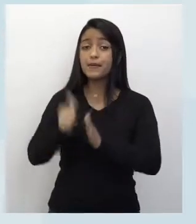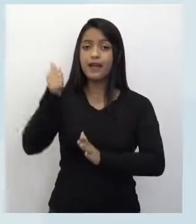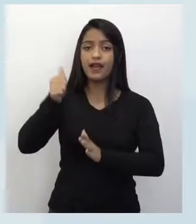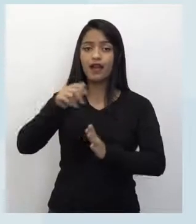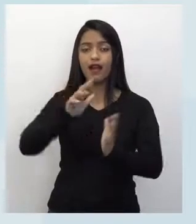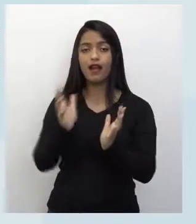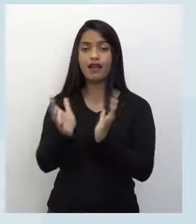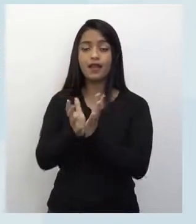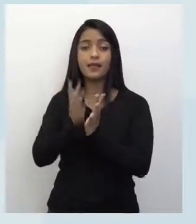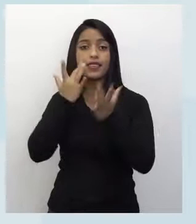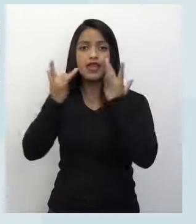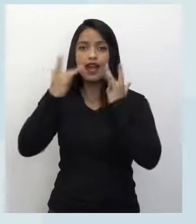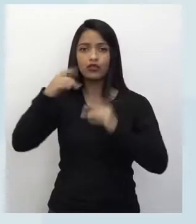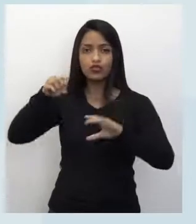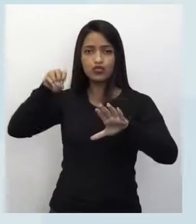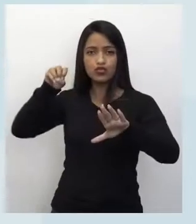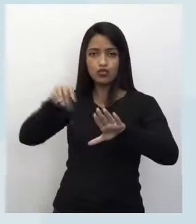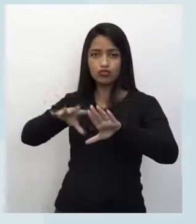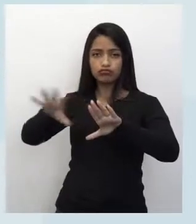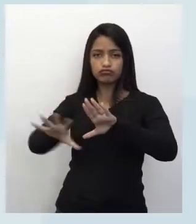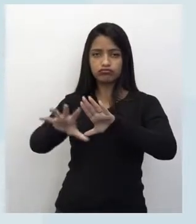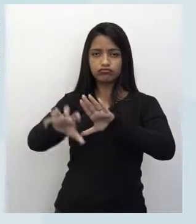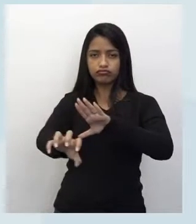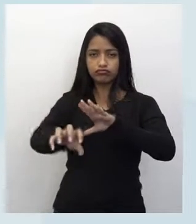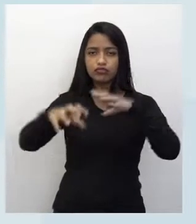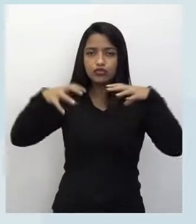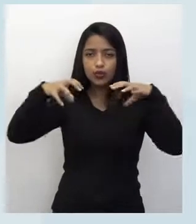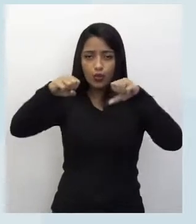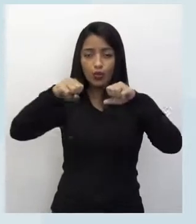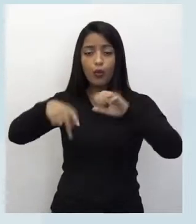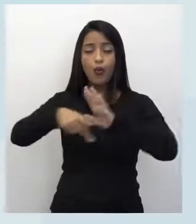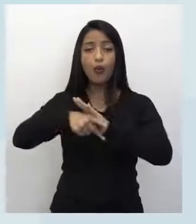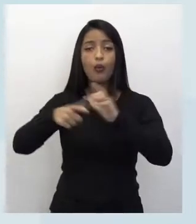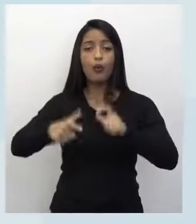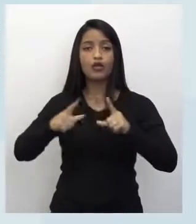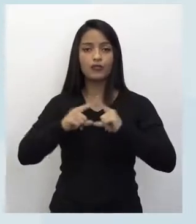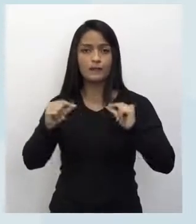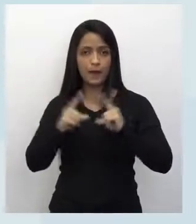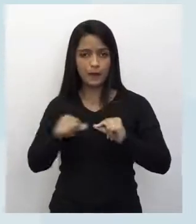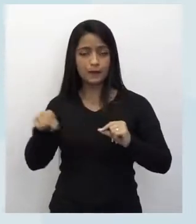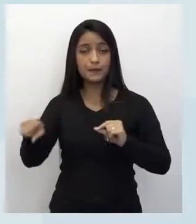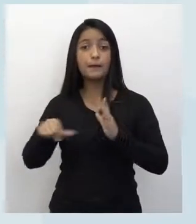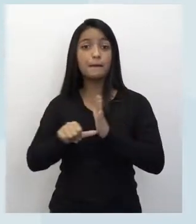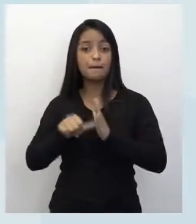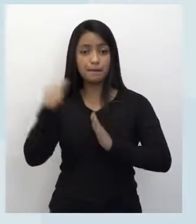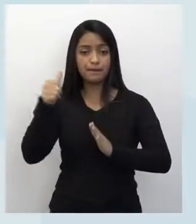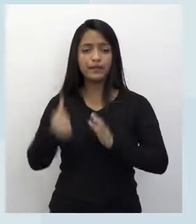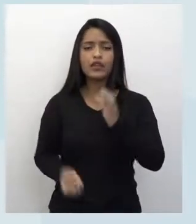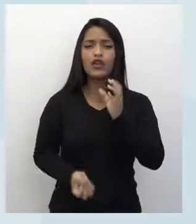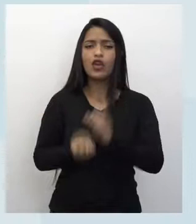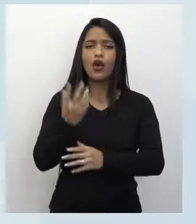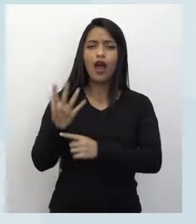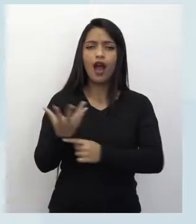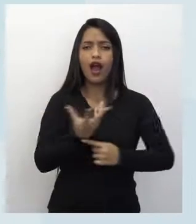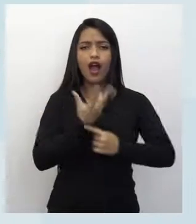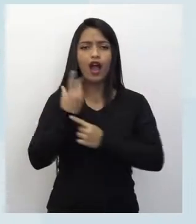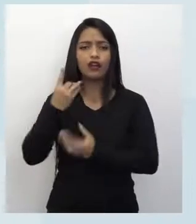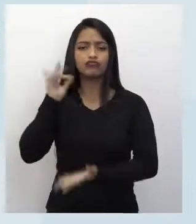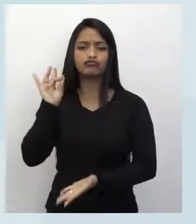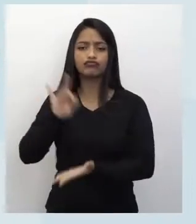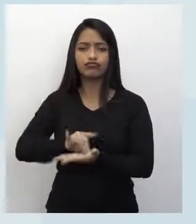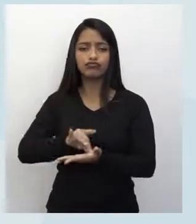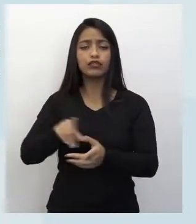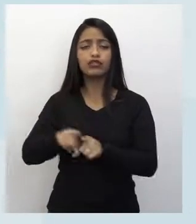Japão. Pioneira nesse tipo de espetáculo, né, o Teatro de Sombras, criam artes originais e jogos com